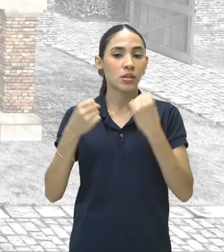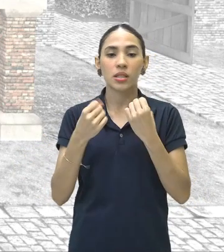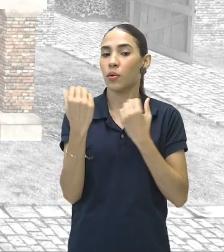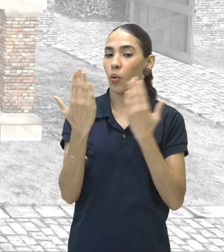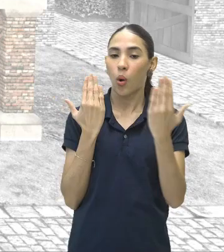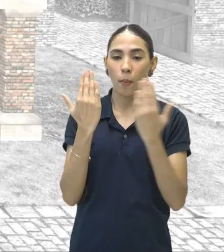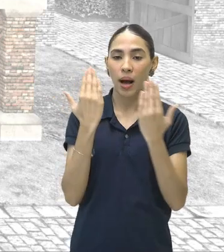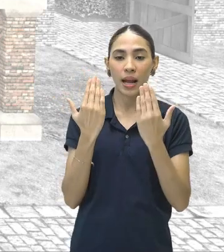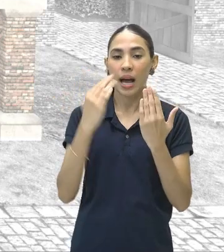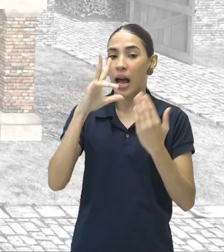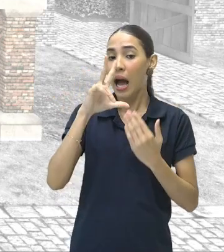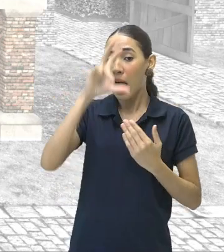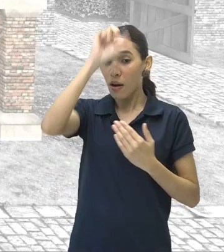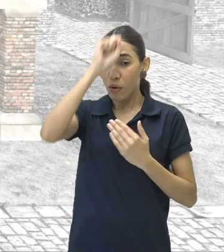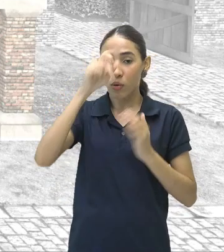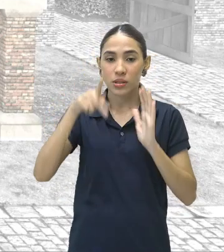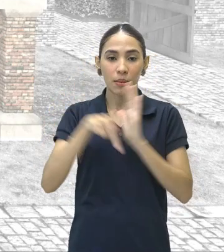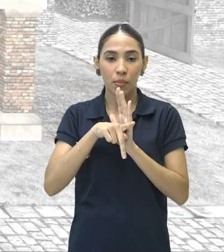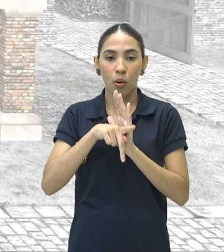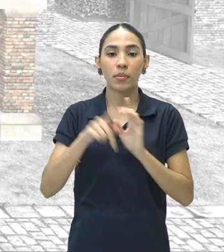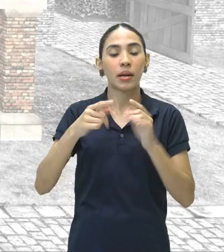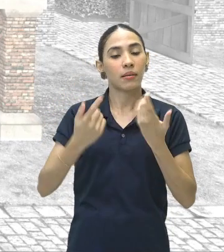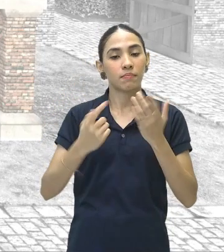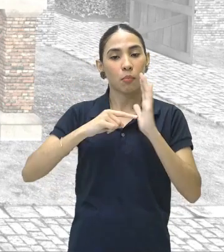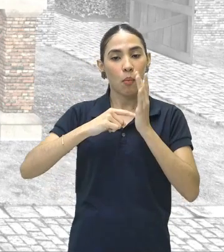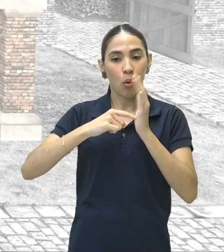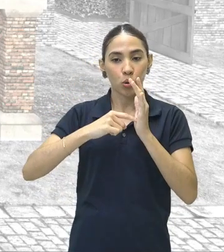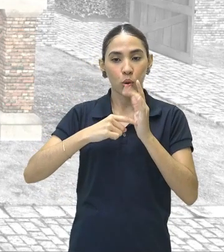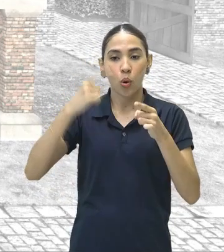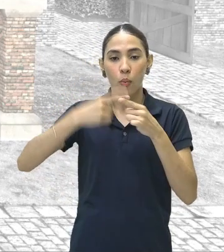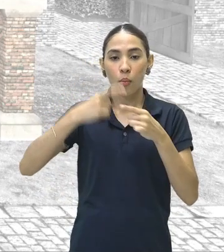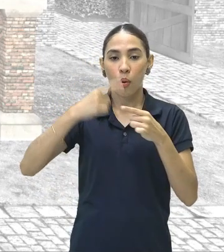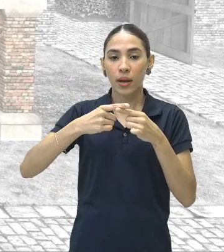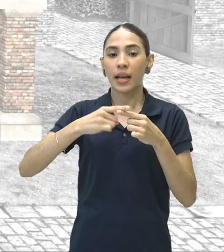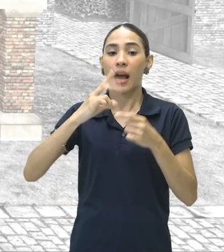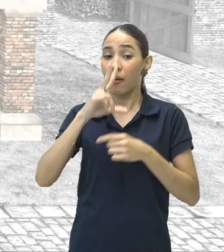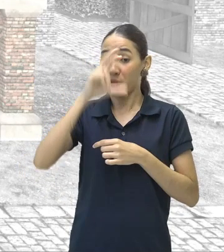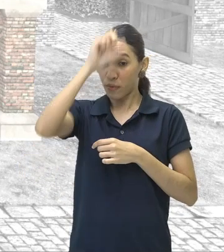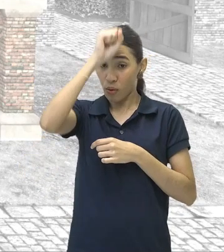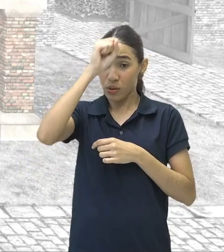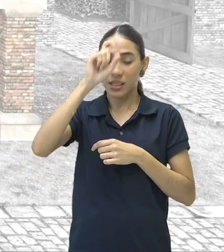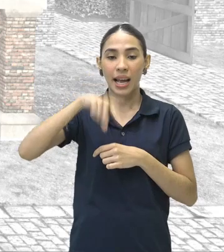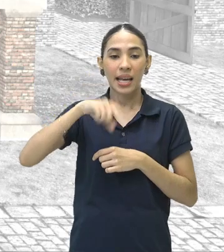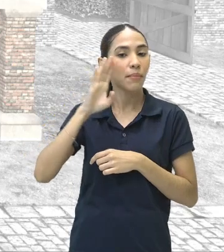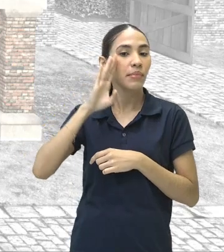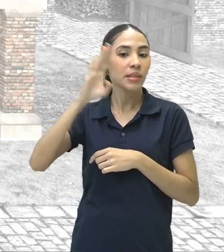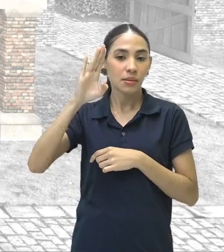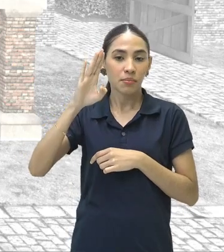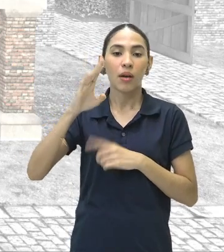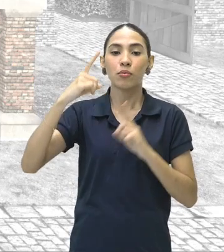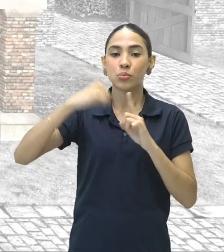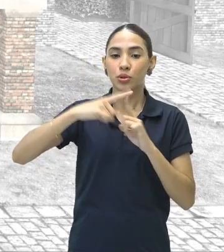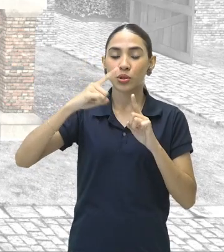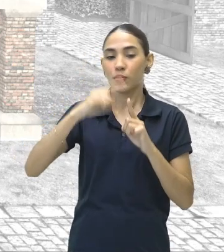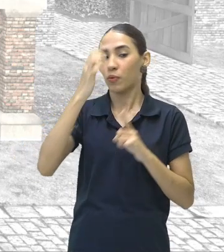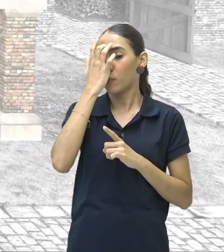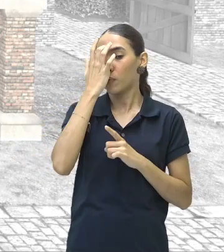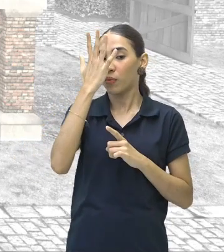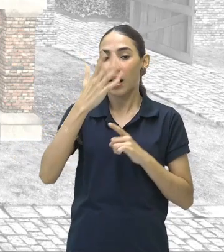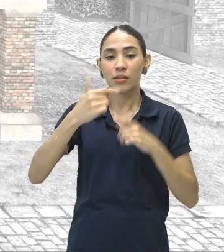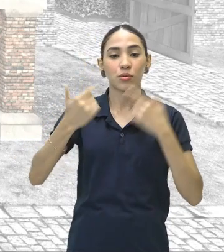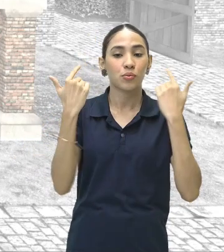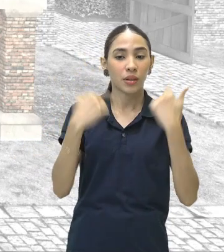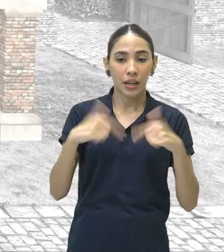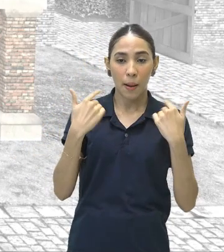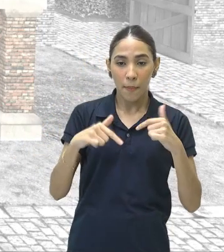compará-las à potência dos cavalos, pois a tração animal era a principal forma de facilitar o